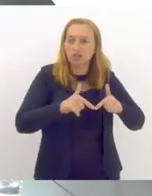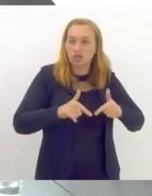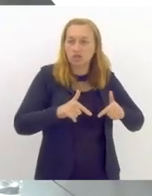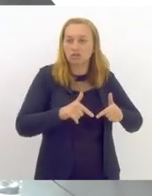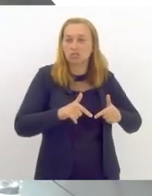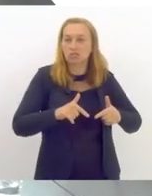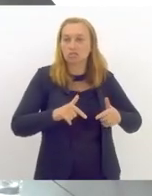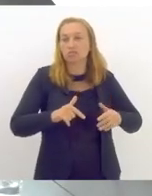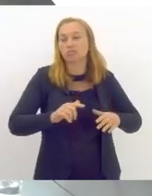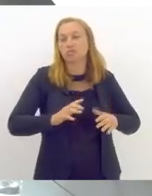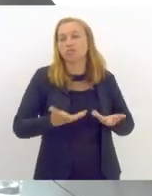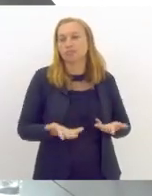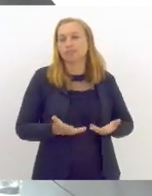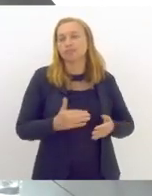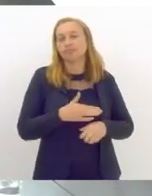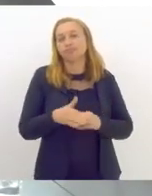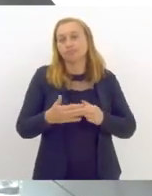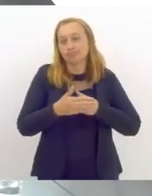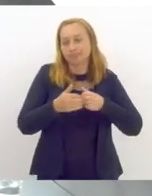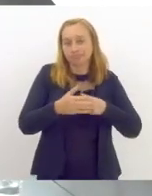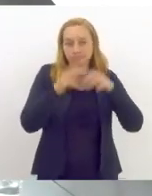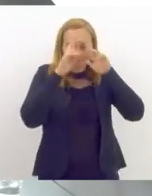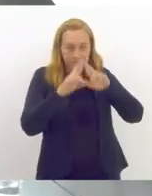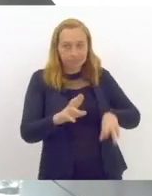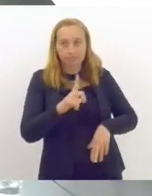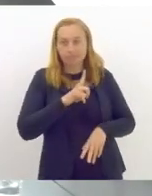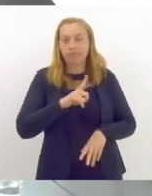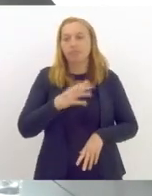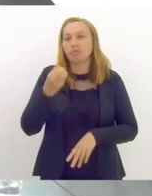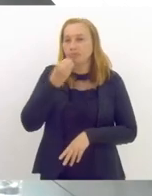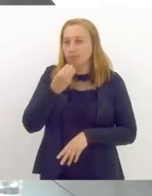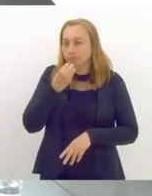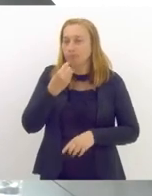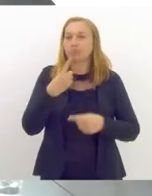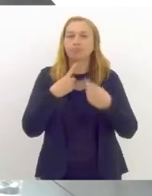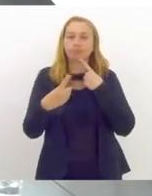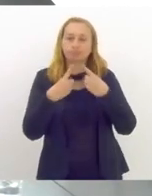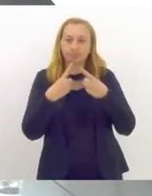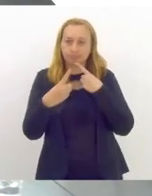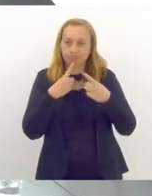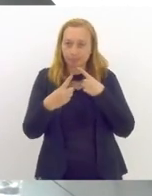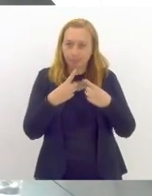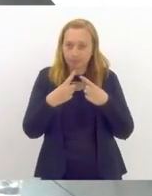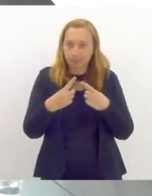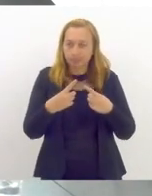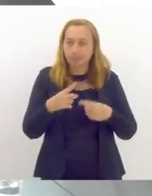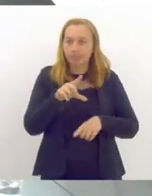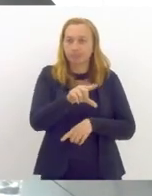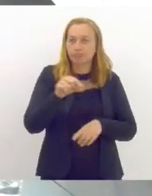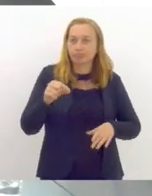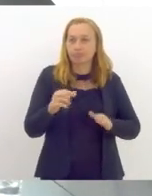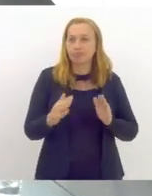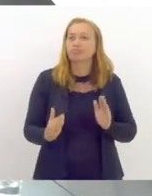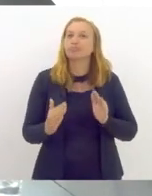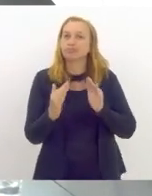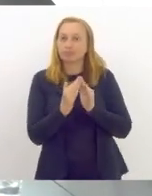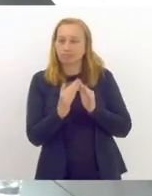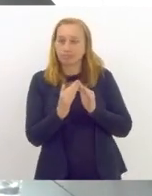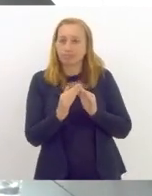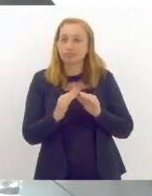que a gente tem então eu acho que mais uma vez tem uma oportunidade dessa discussão você decidida nessa casa